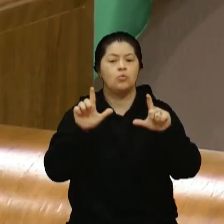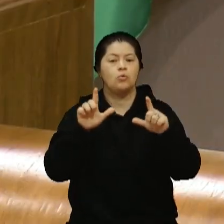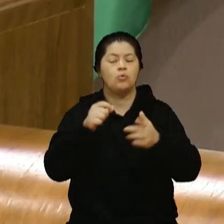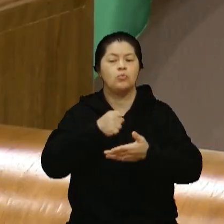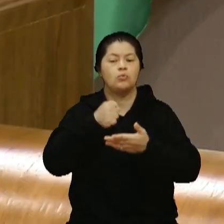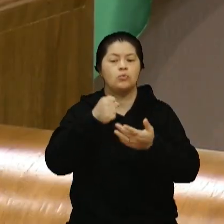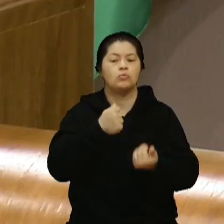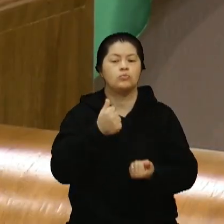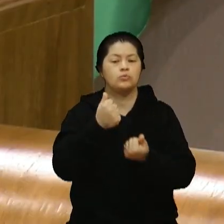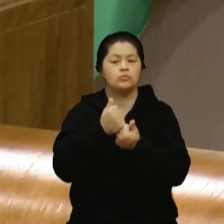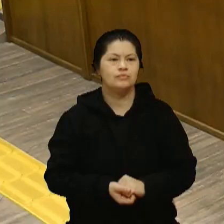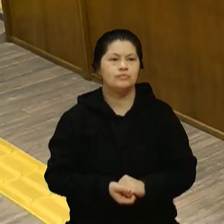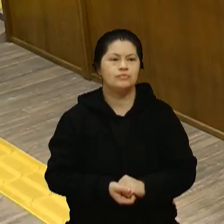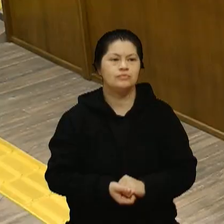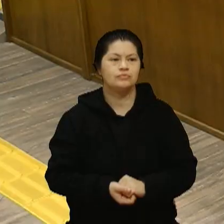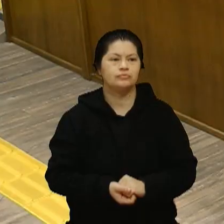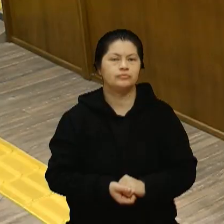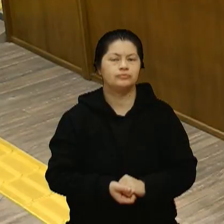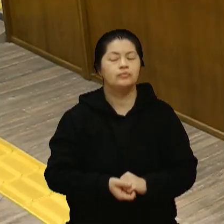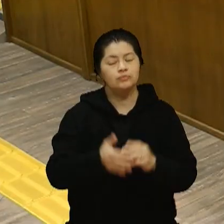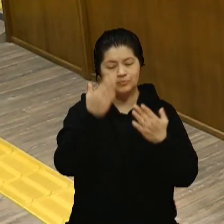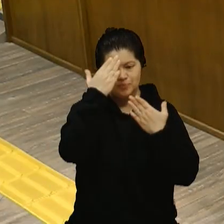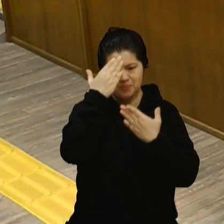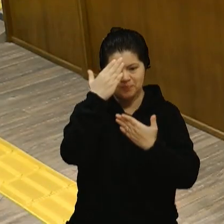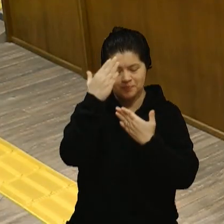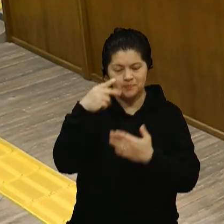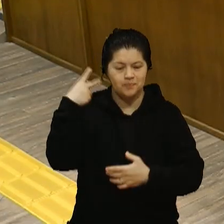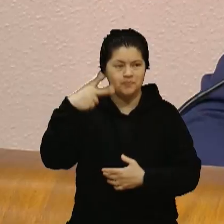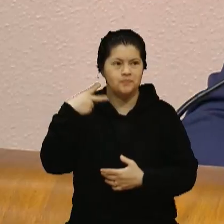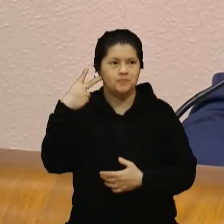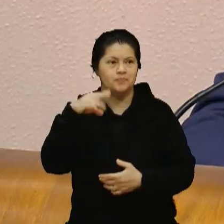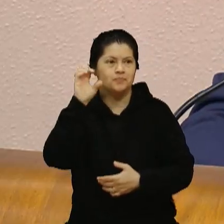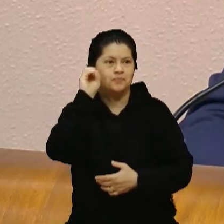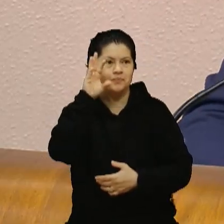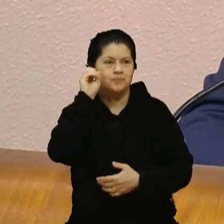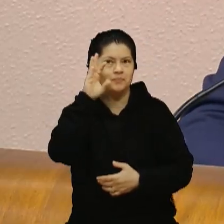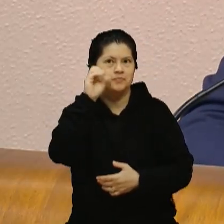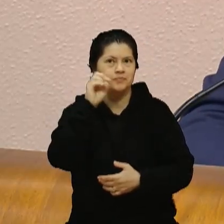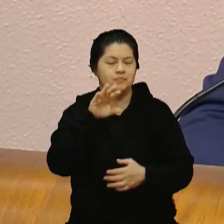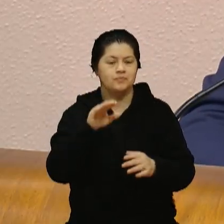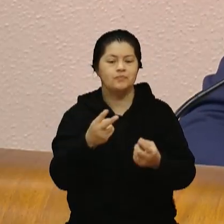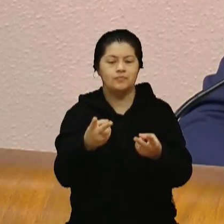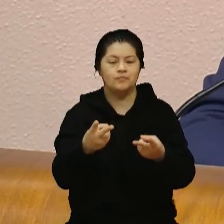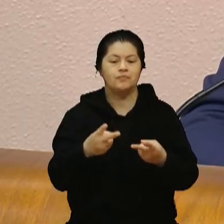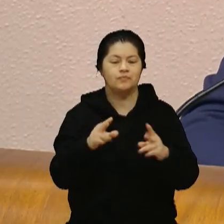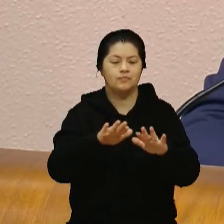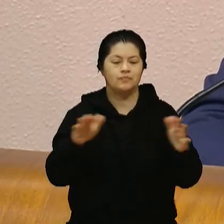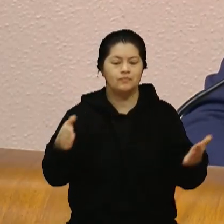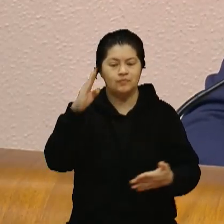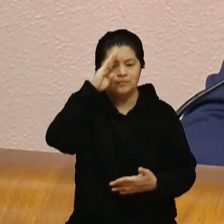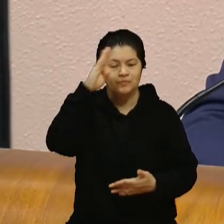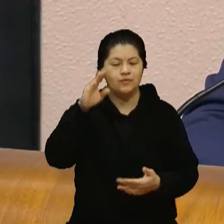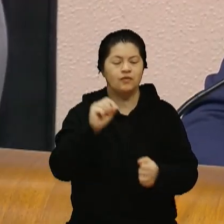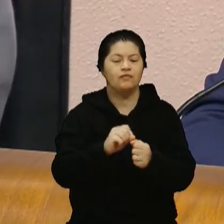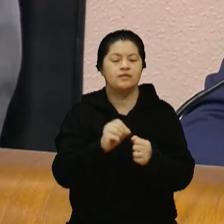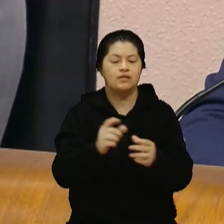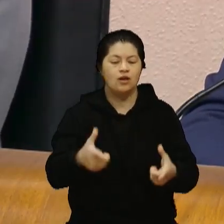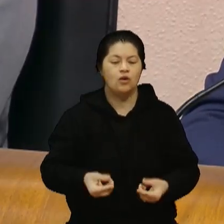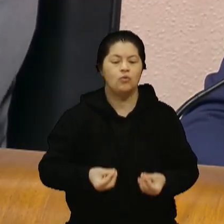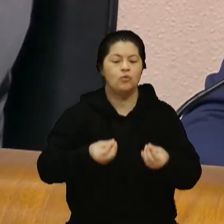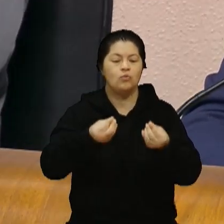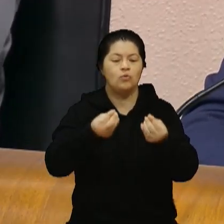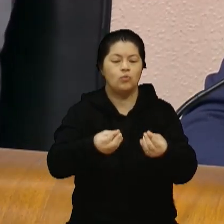assessoria, senhor presidente. Obrigado, vereador Fiuza. Convido os componentes da mesa principal para que façamos a